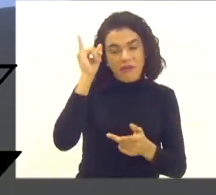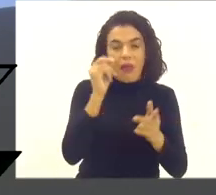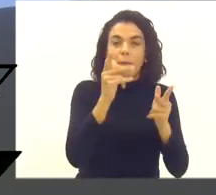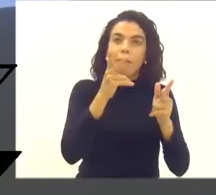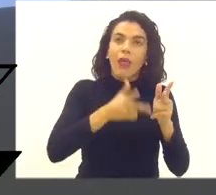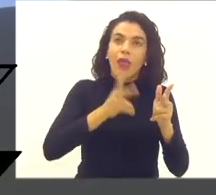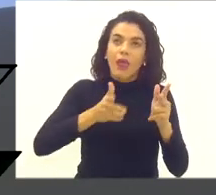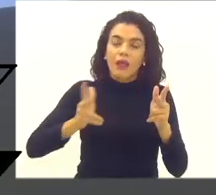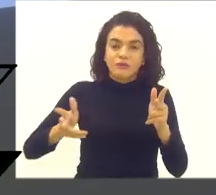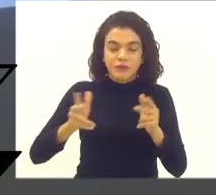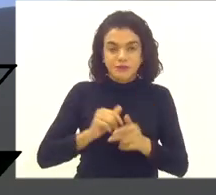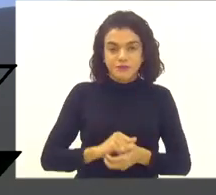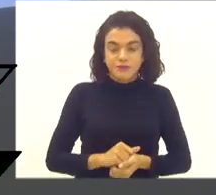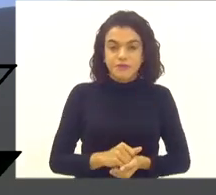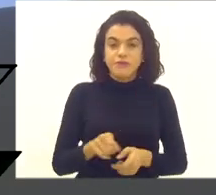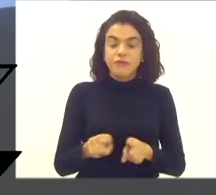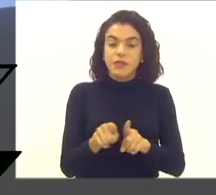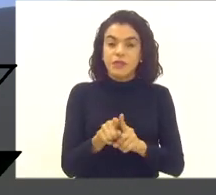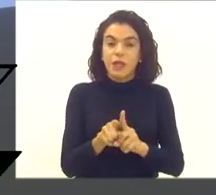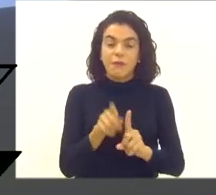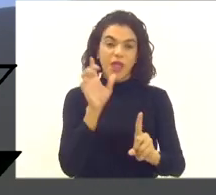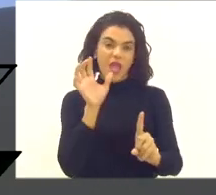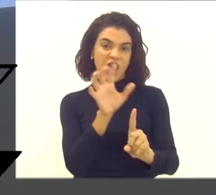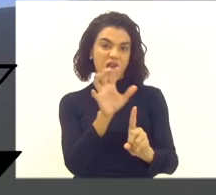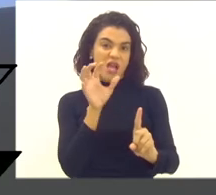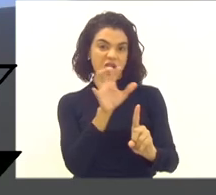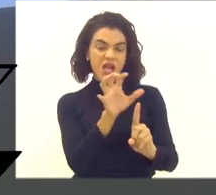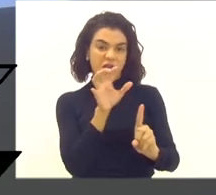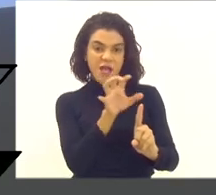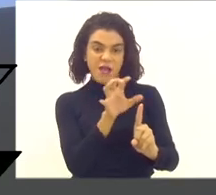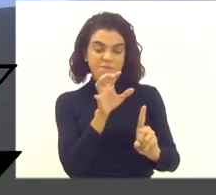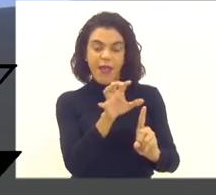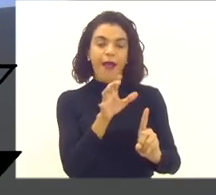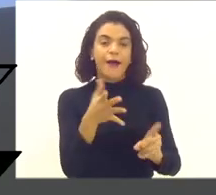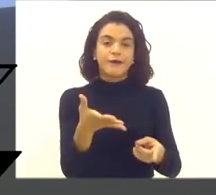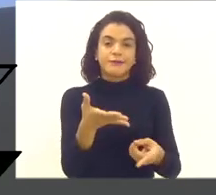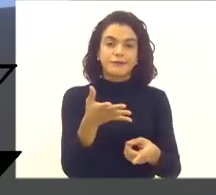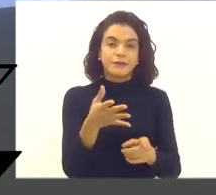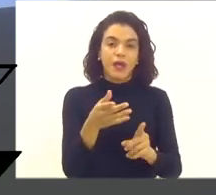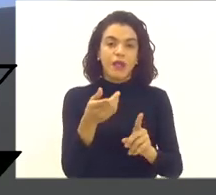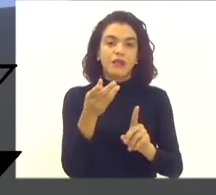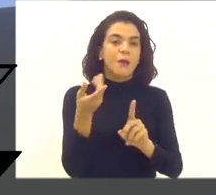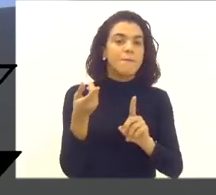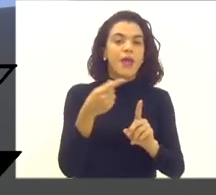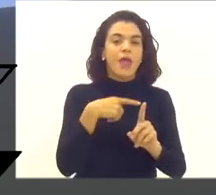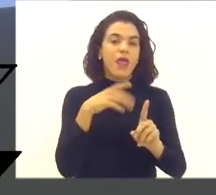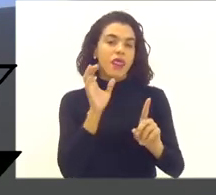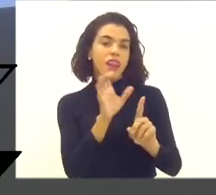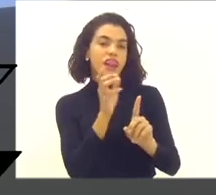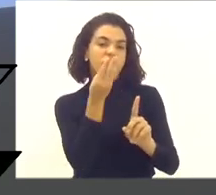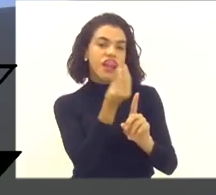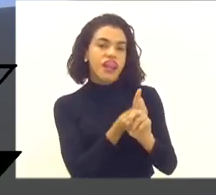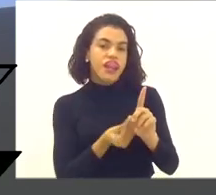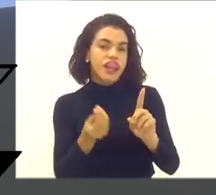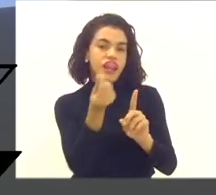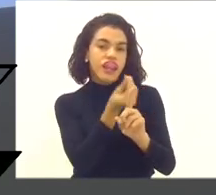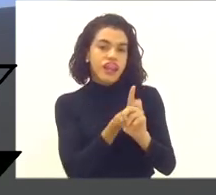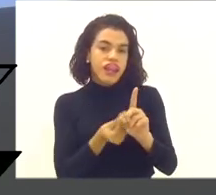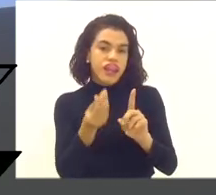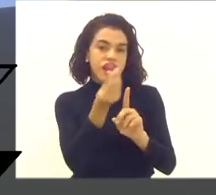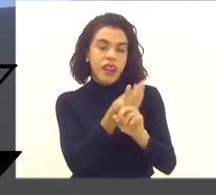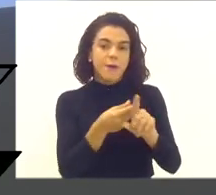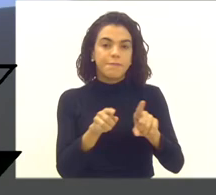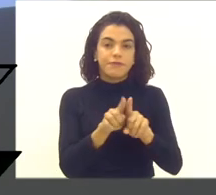né ameaças também né ameaças de cunho assédio sexual e moral assédio